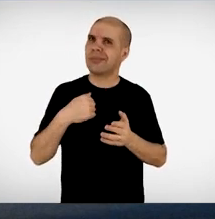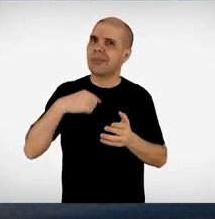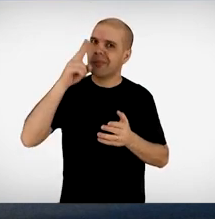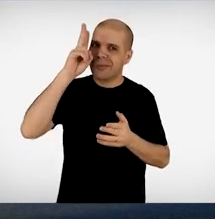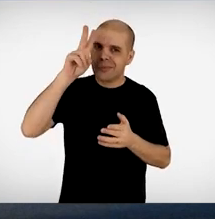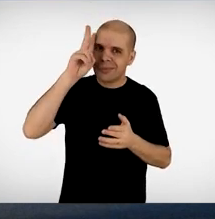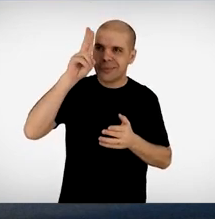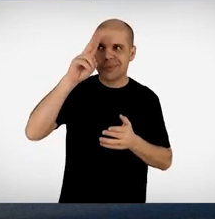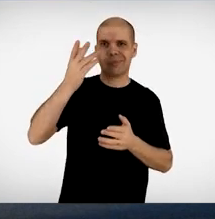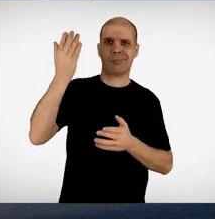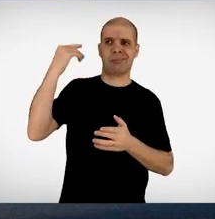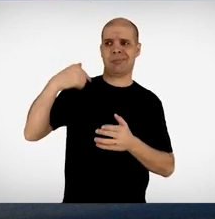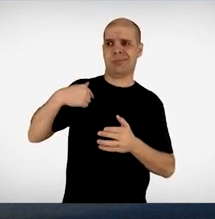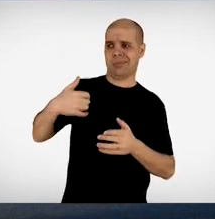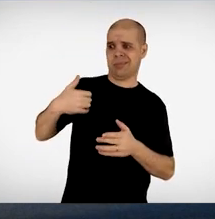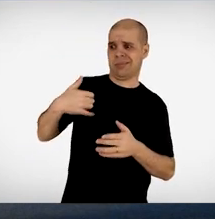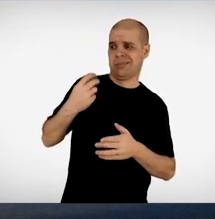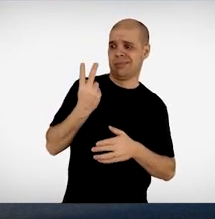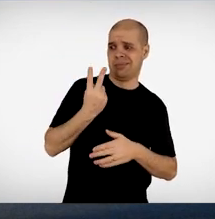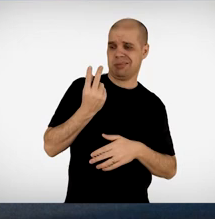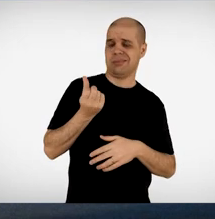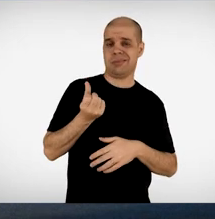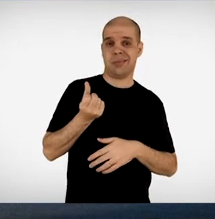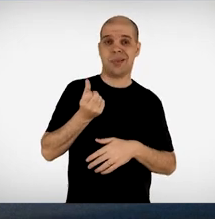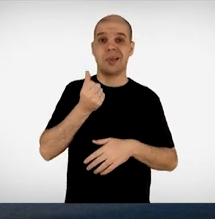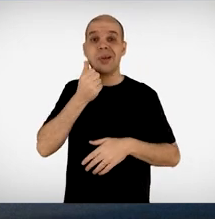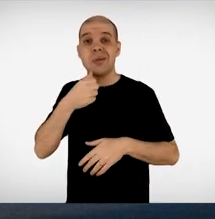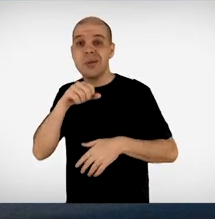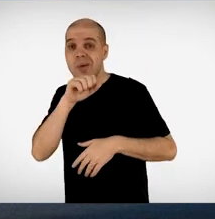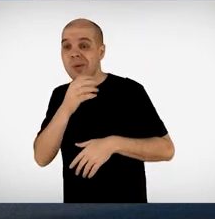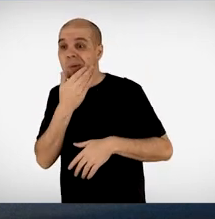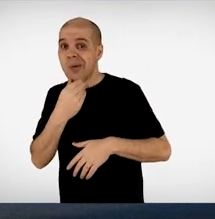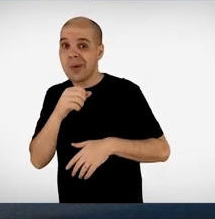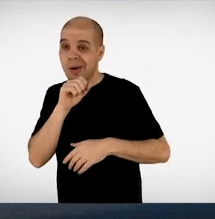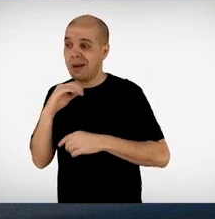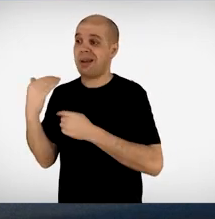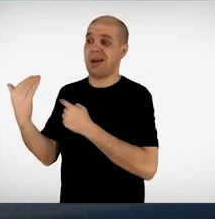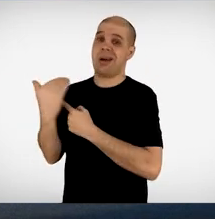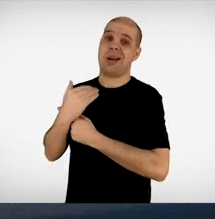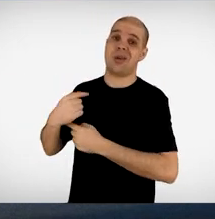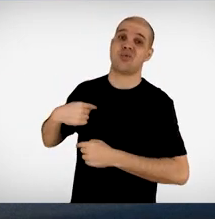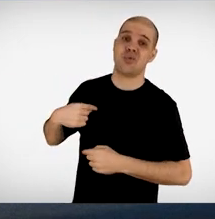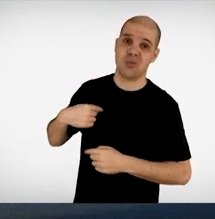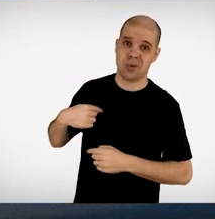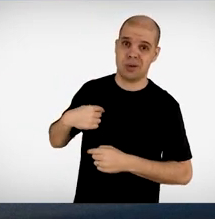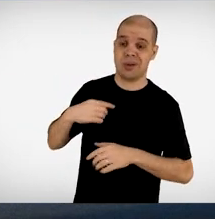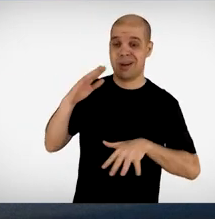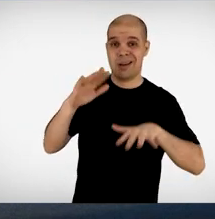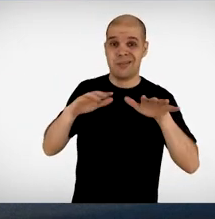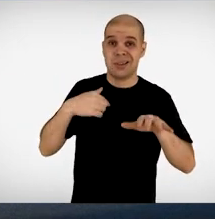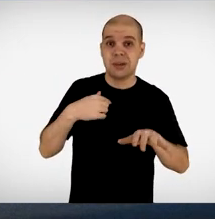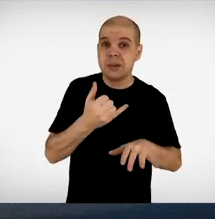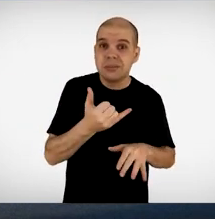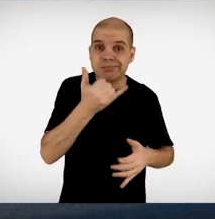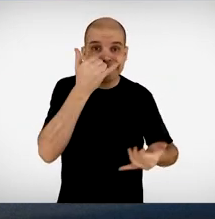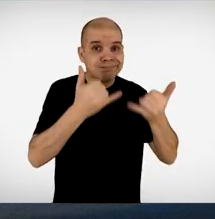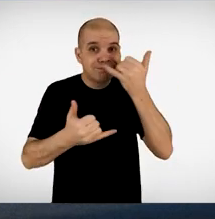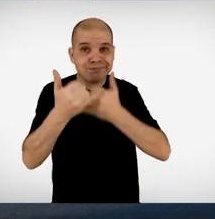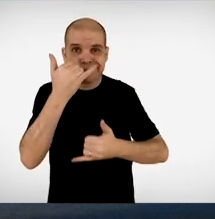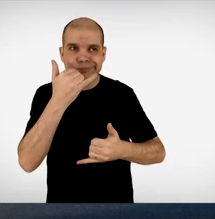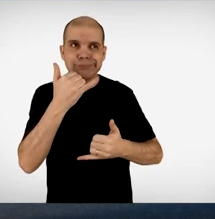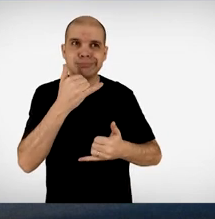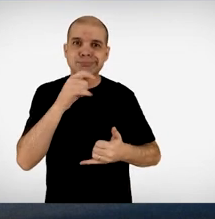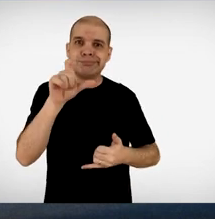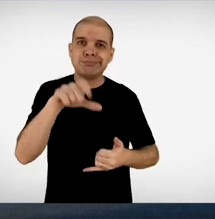aquela cartão de crédito, dava uma estouradinha. E porque era isso, eu tentei ser redatora